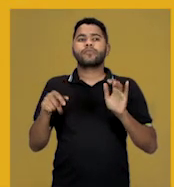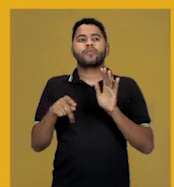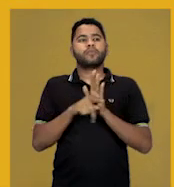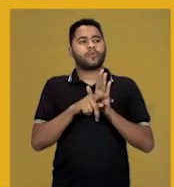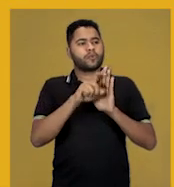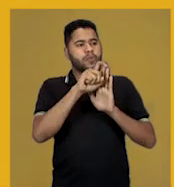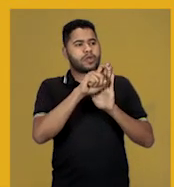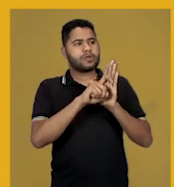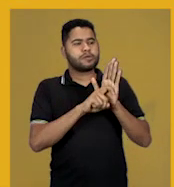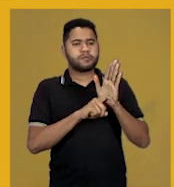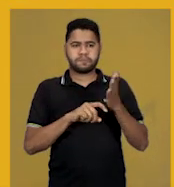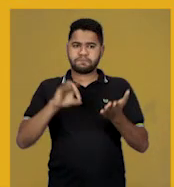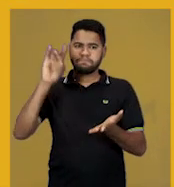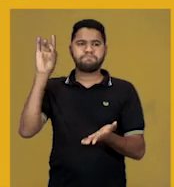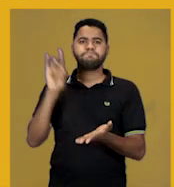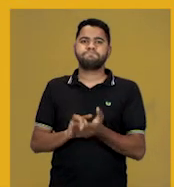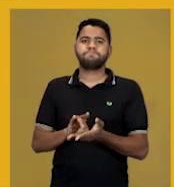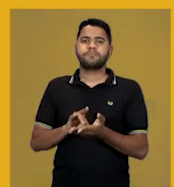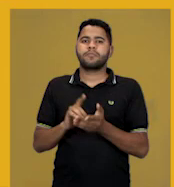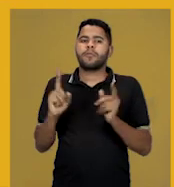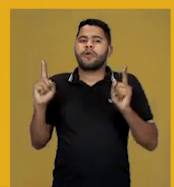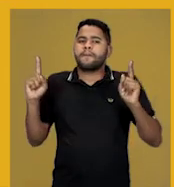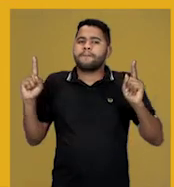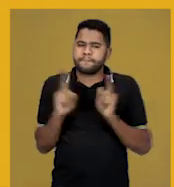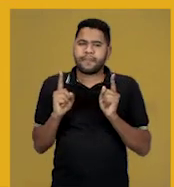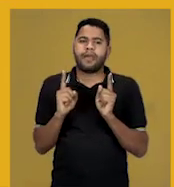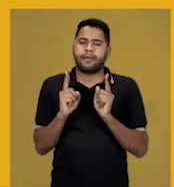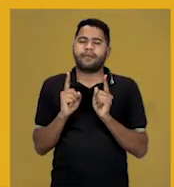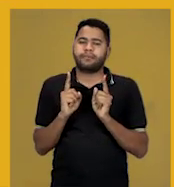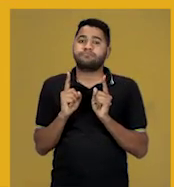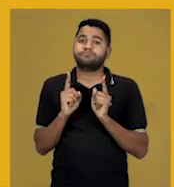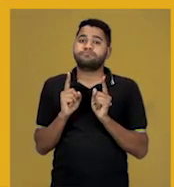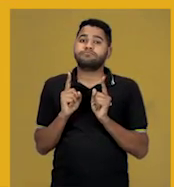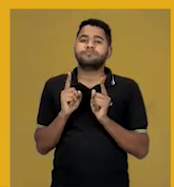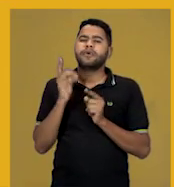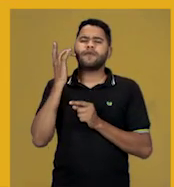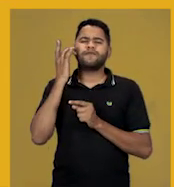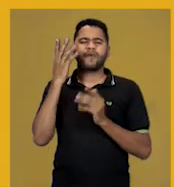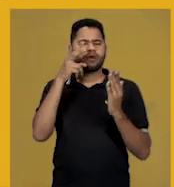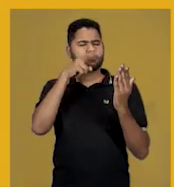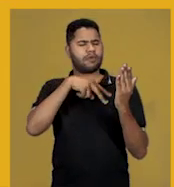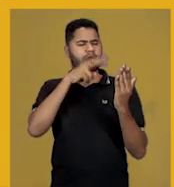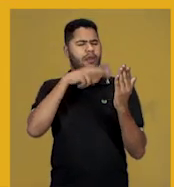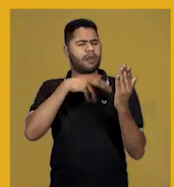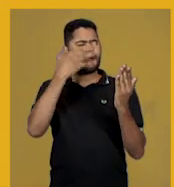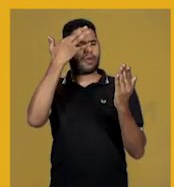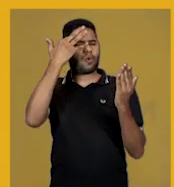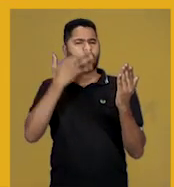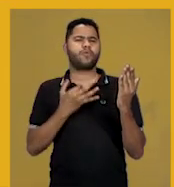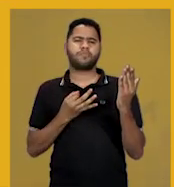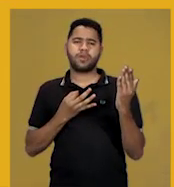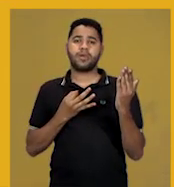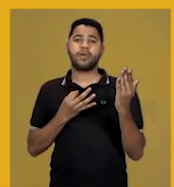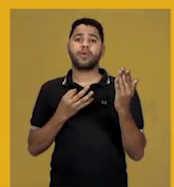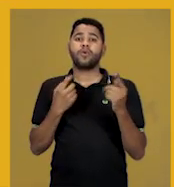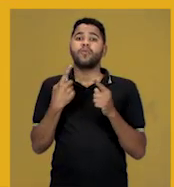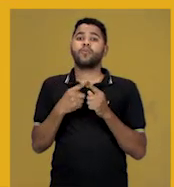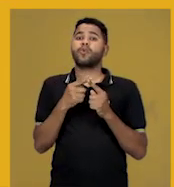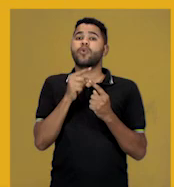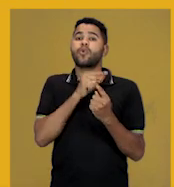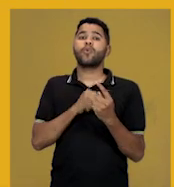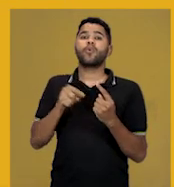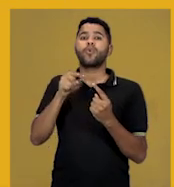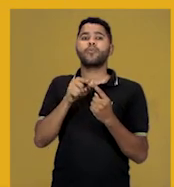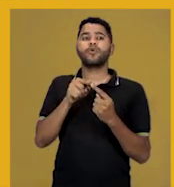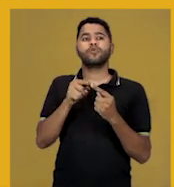texto conciso, sintético, tá, de fácil compreensão, porque ela vai objetivar, né,